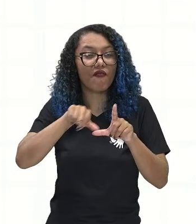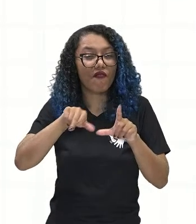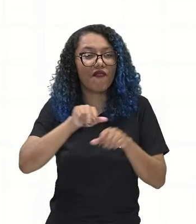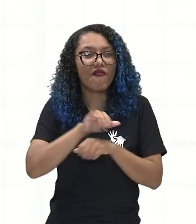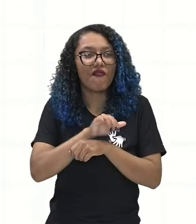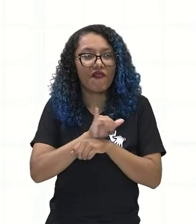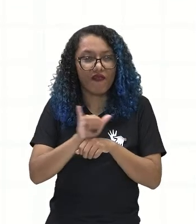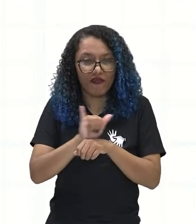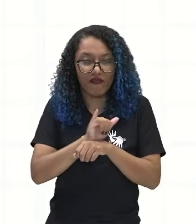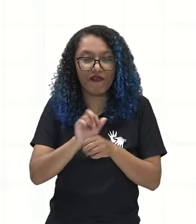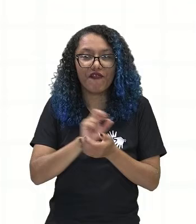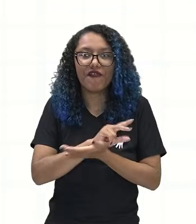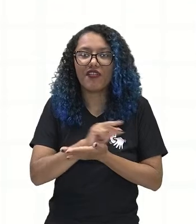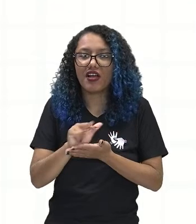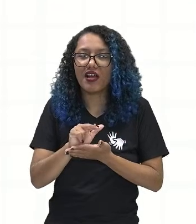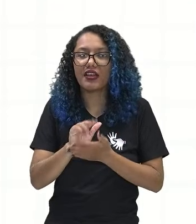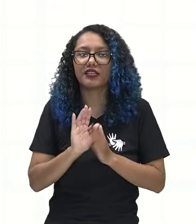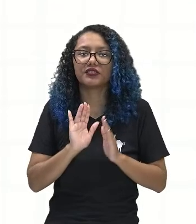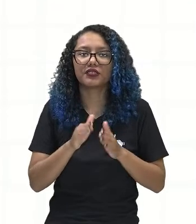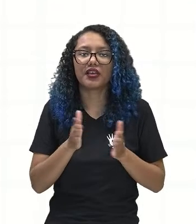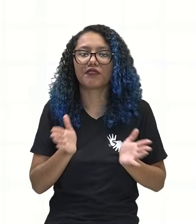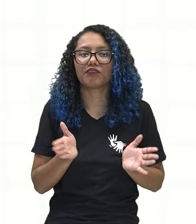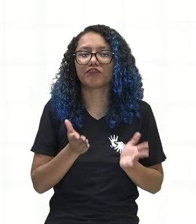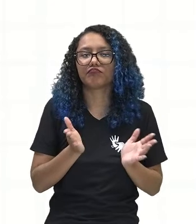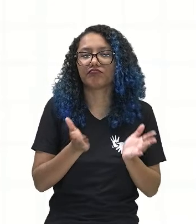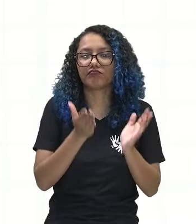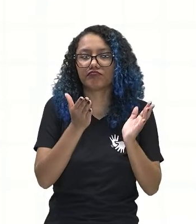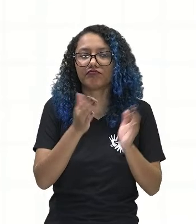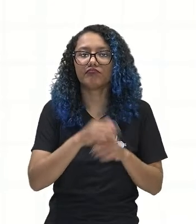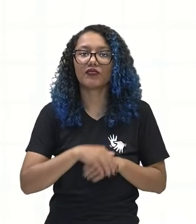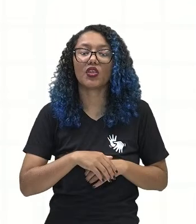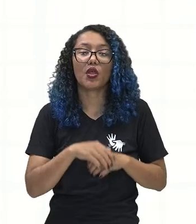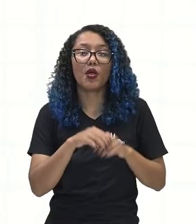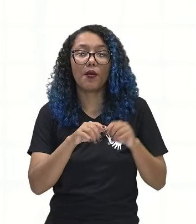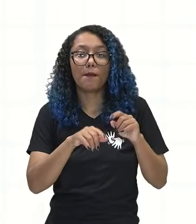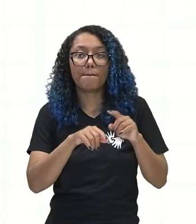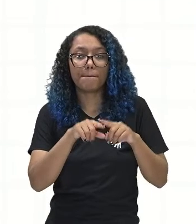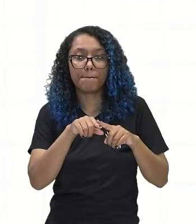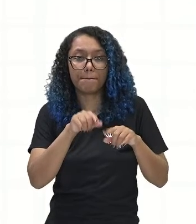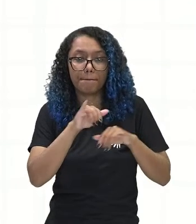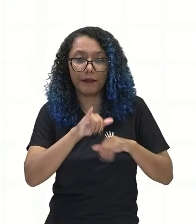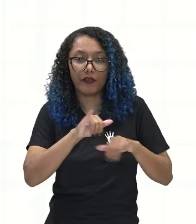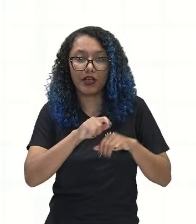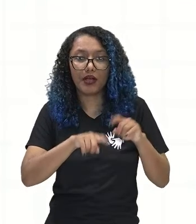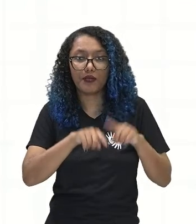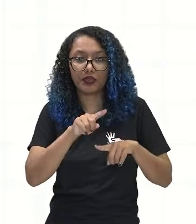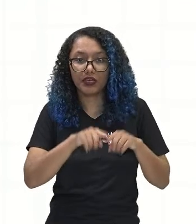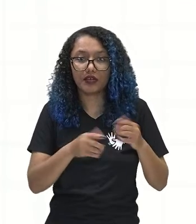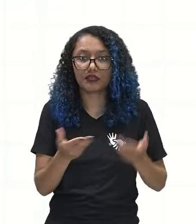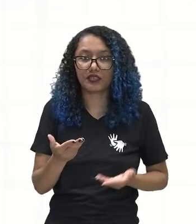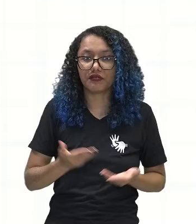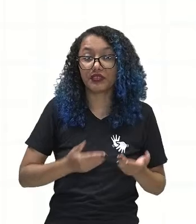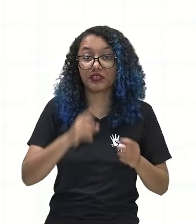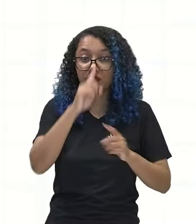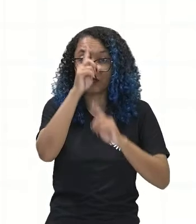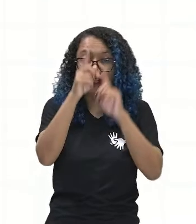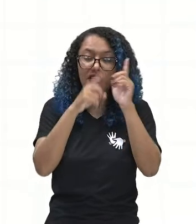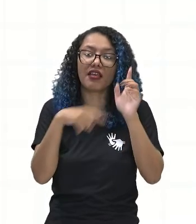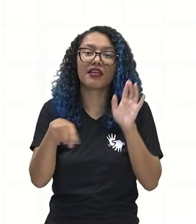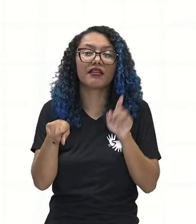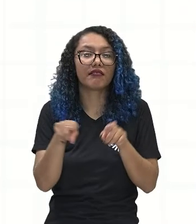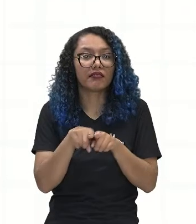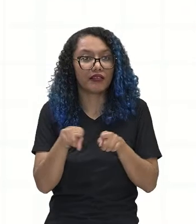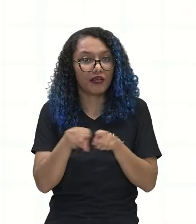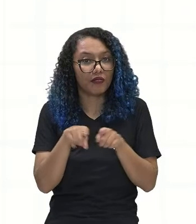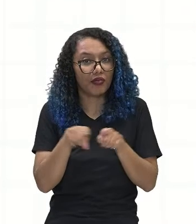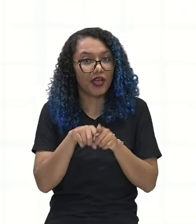o quê? Produtos, serviços e ideias. Notou um ponto em comum aí com a propaganda? Ideias também, não é?